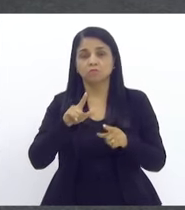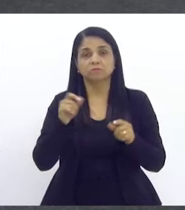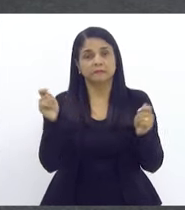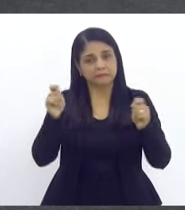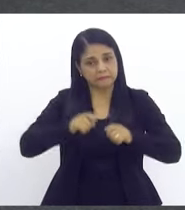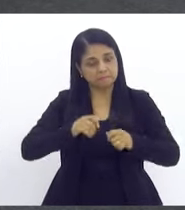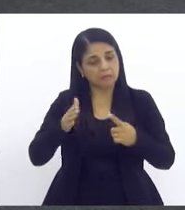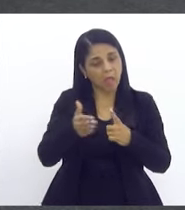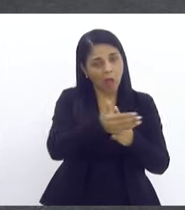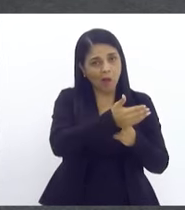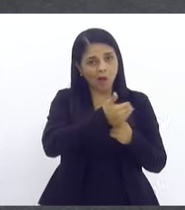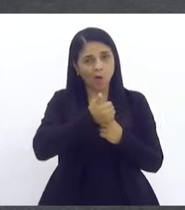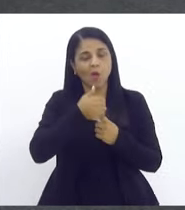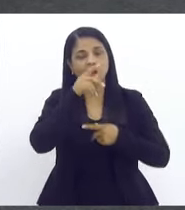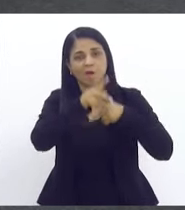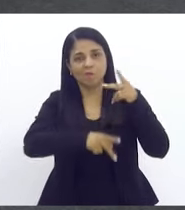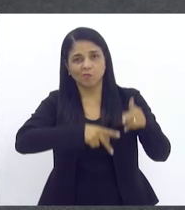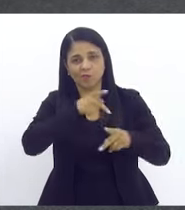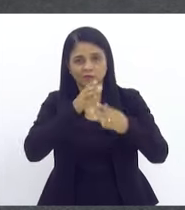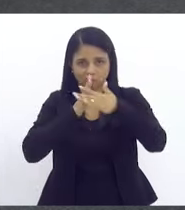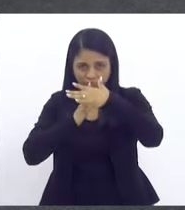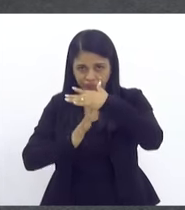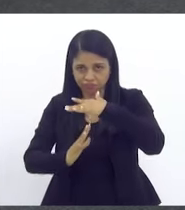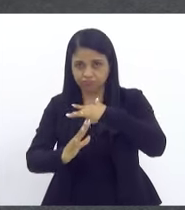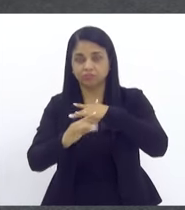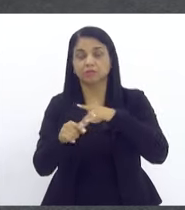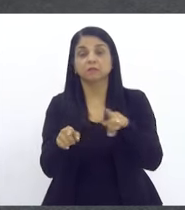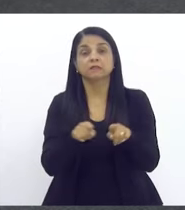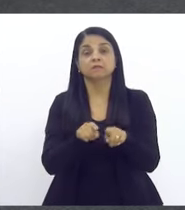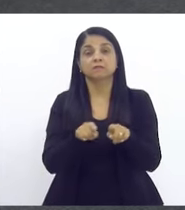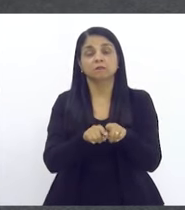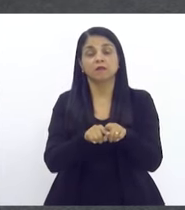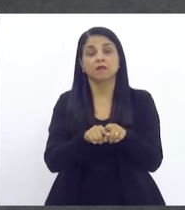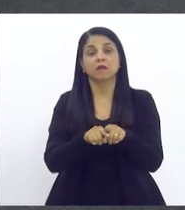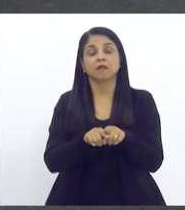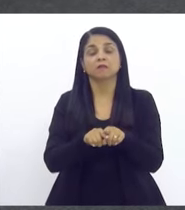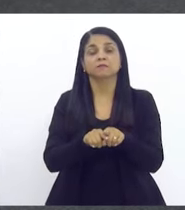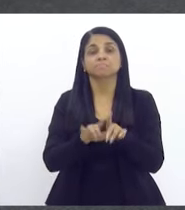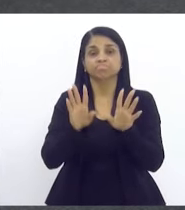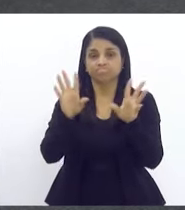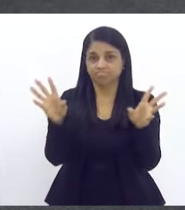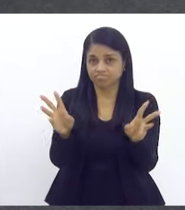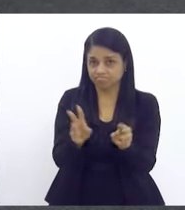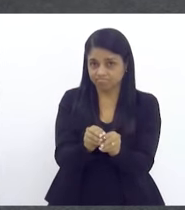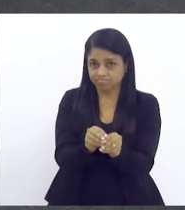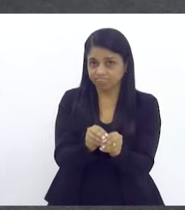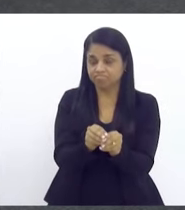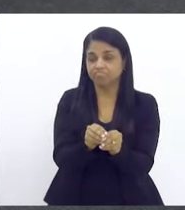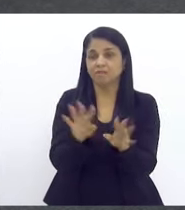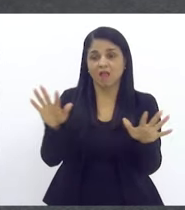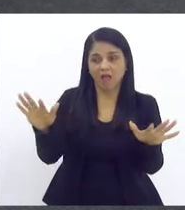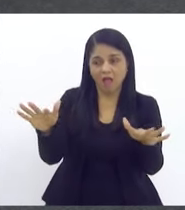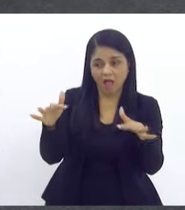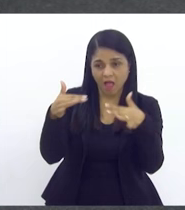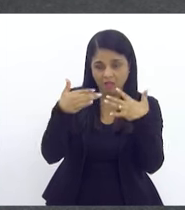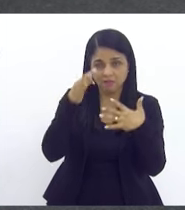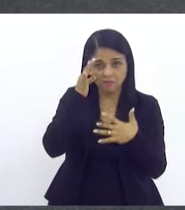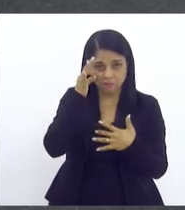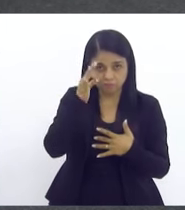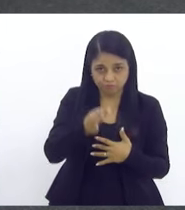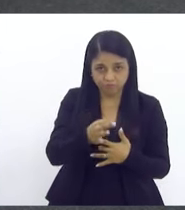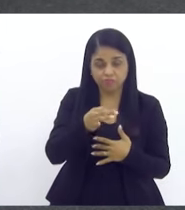vulnerabilidade que essa população sofre. Por fim, senhora Tia Ju, mesmo, gostaria agora da atenção de Vossa